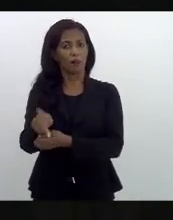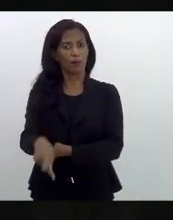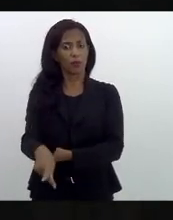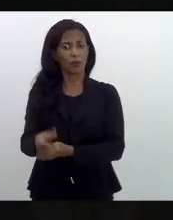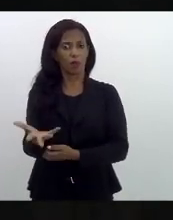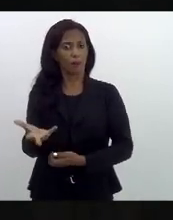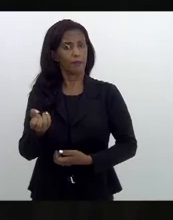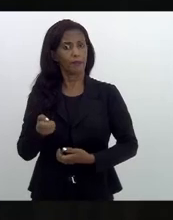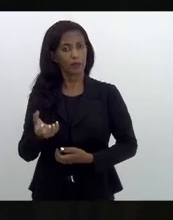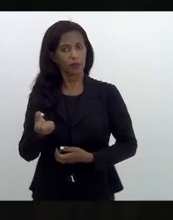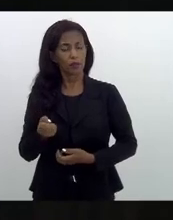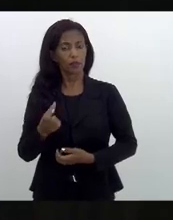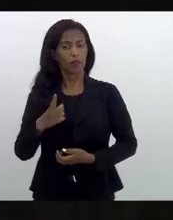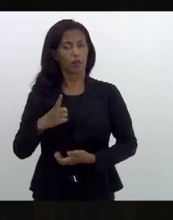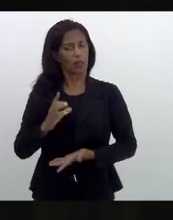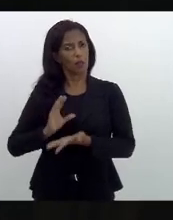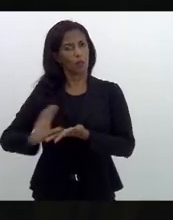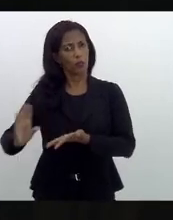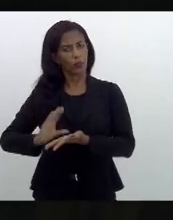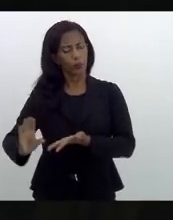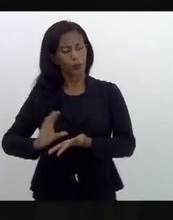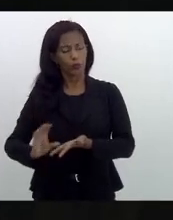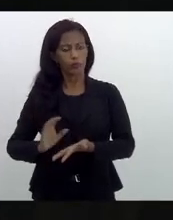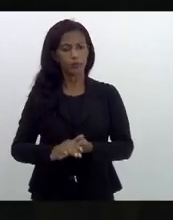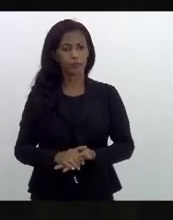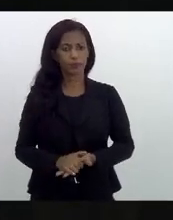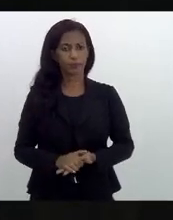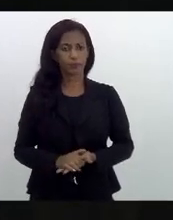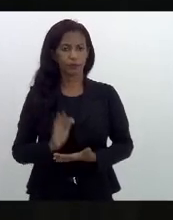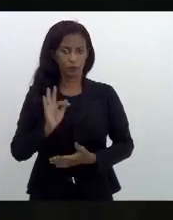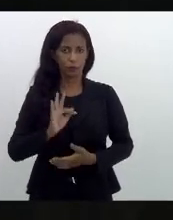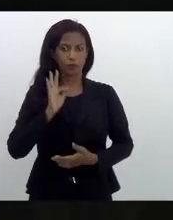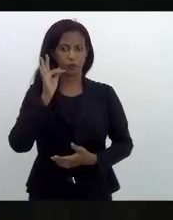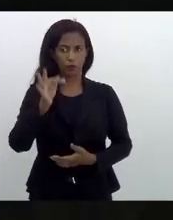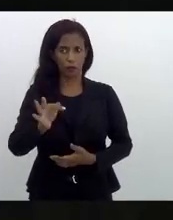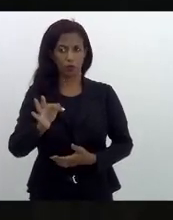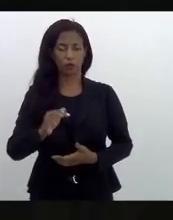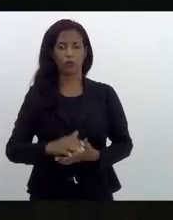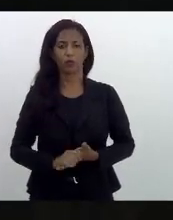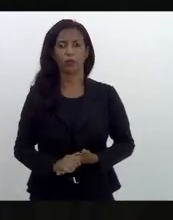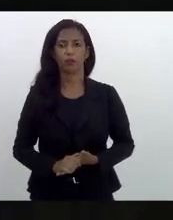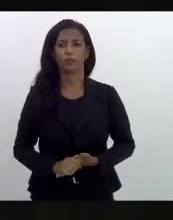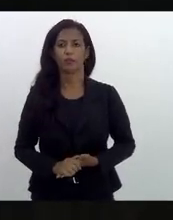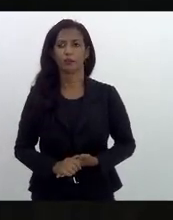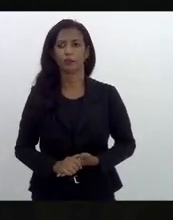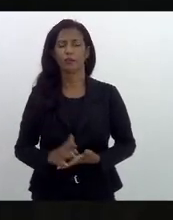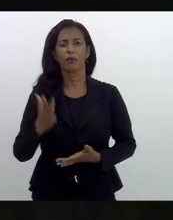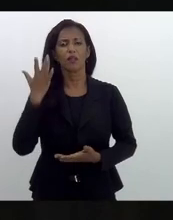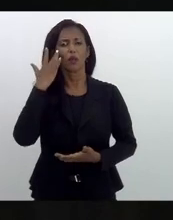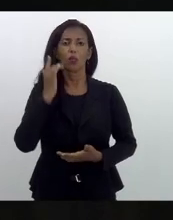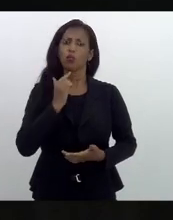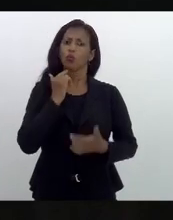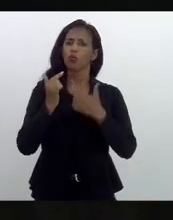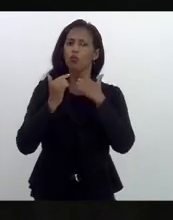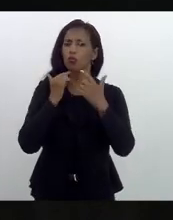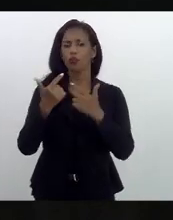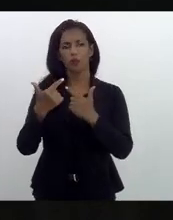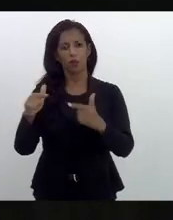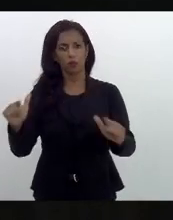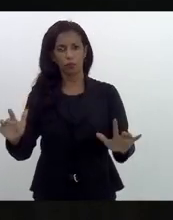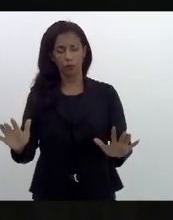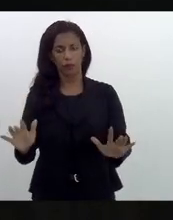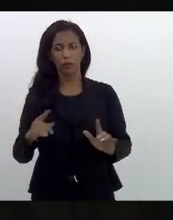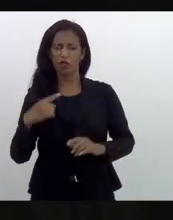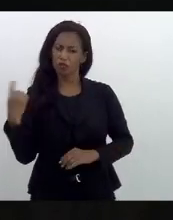pensionista terá os recursos no futuro para que se receba eu acho não tem dúvida nenhuma todos nós queremos